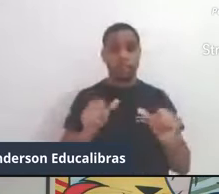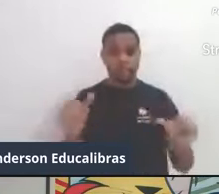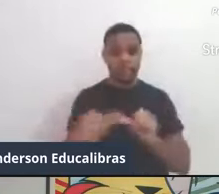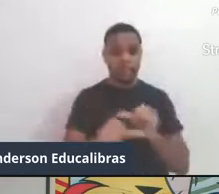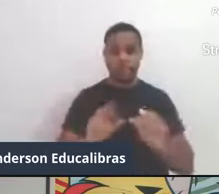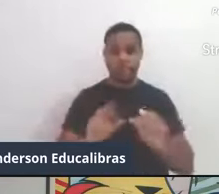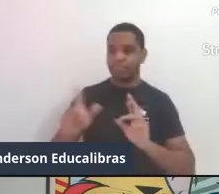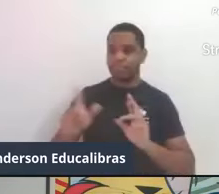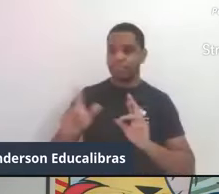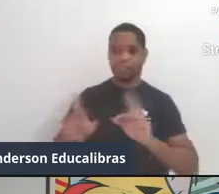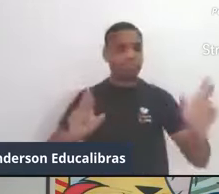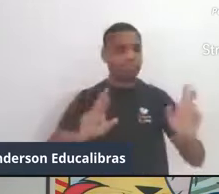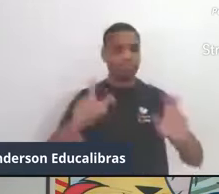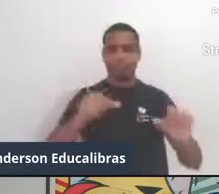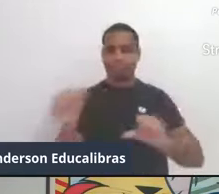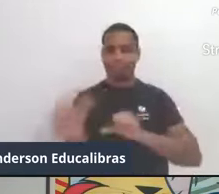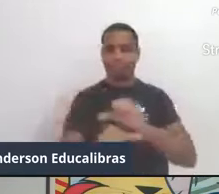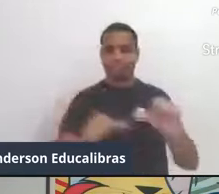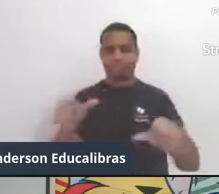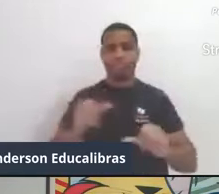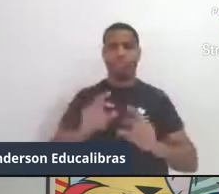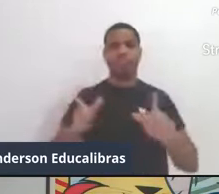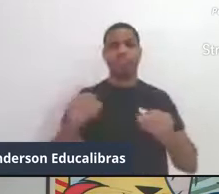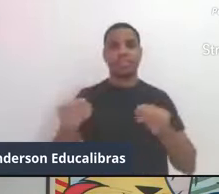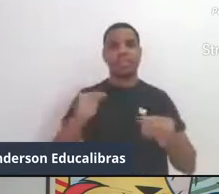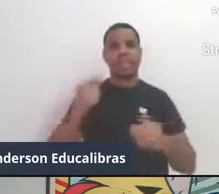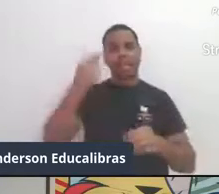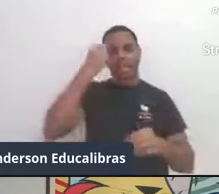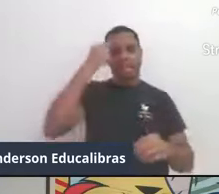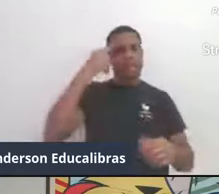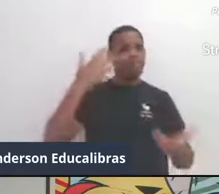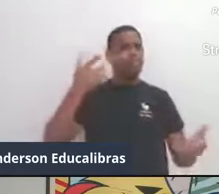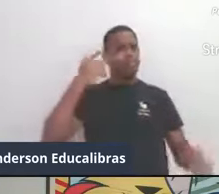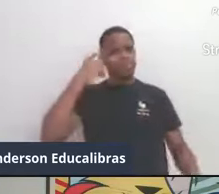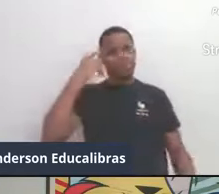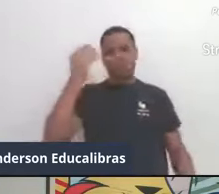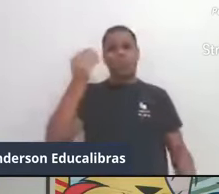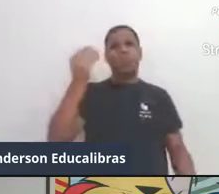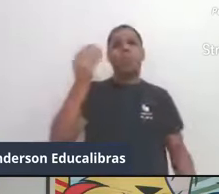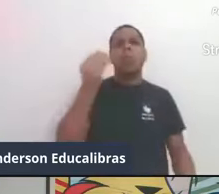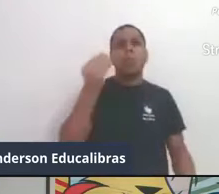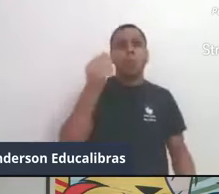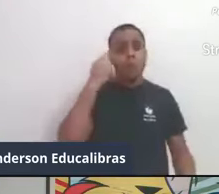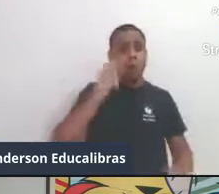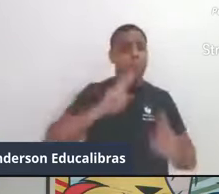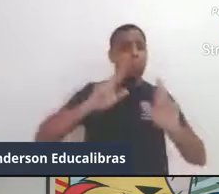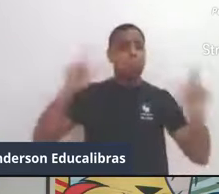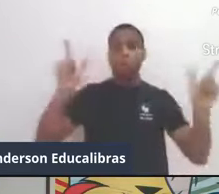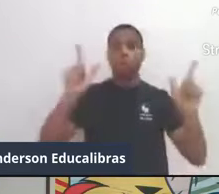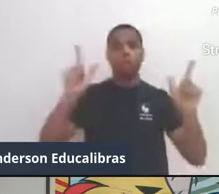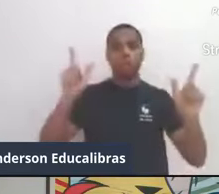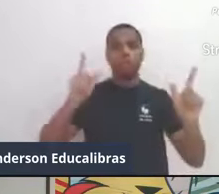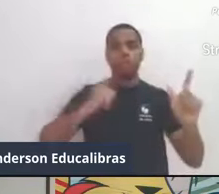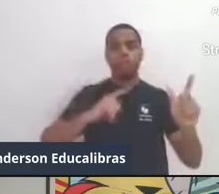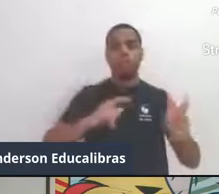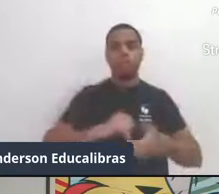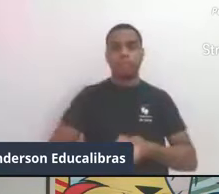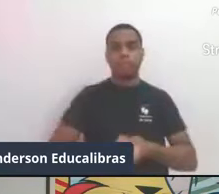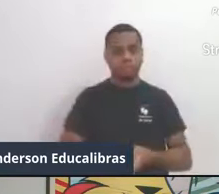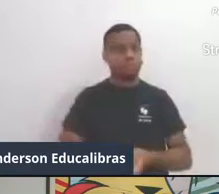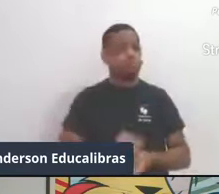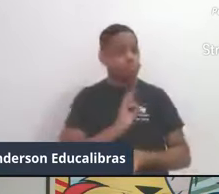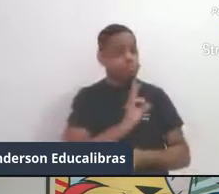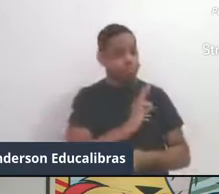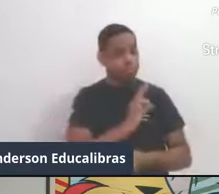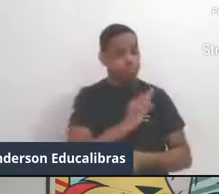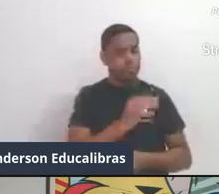está num momento muito maluco, muito radical, né? Eu acho que tem